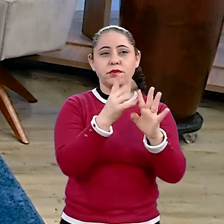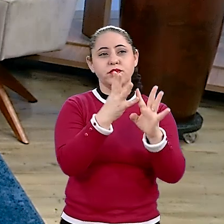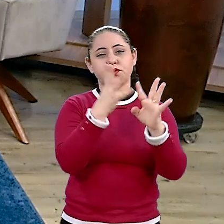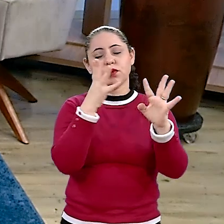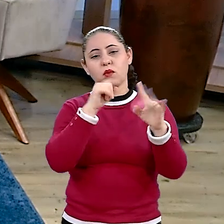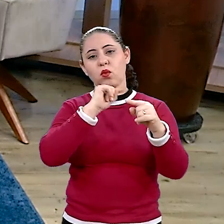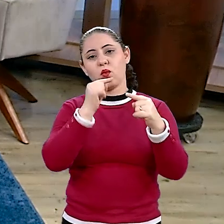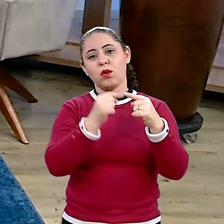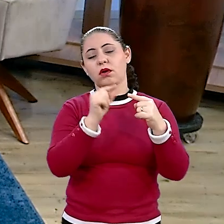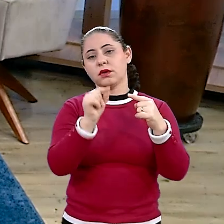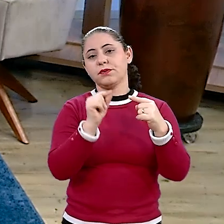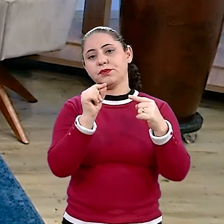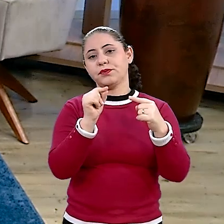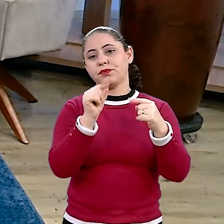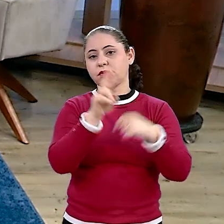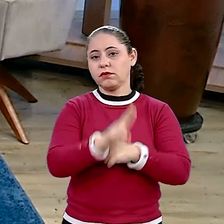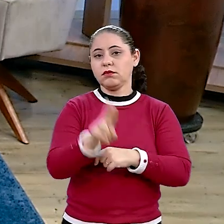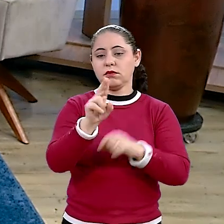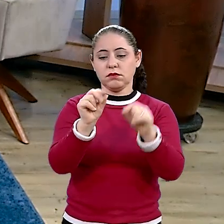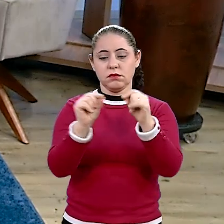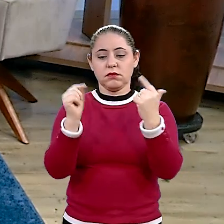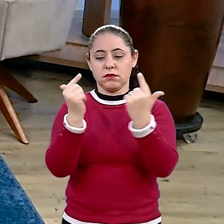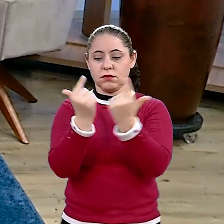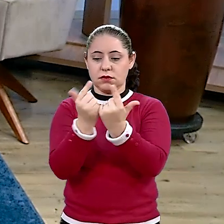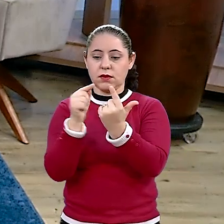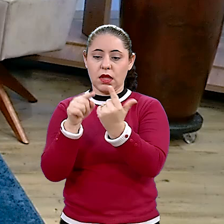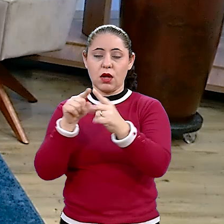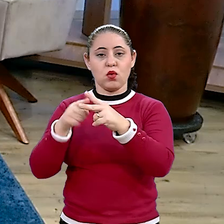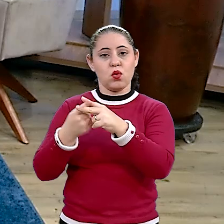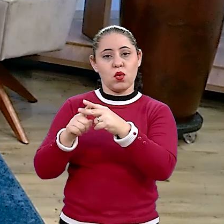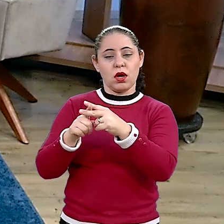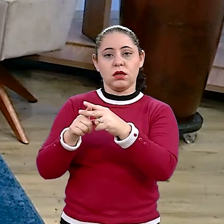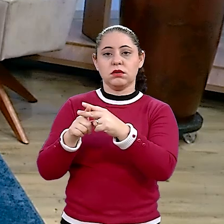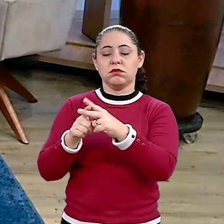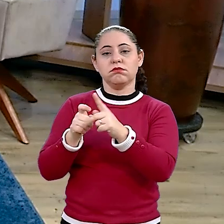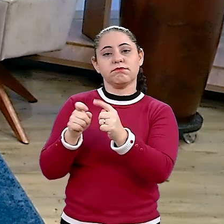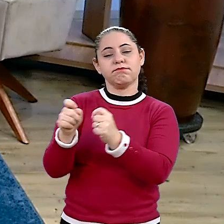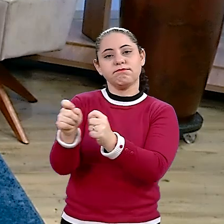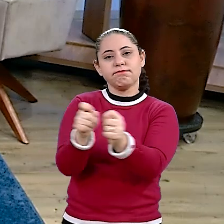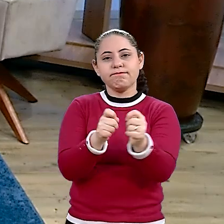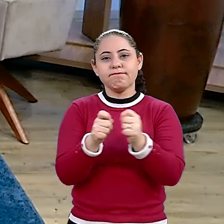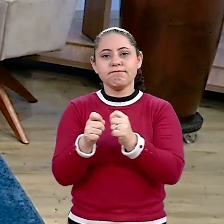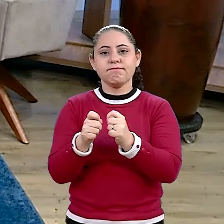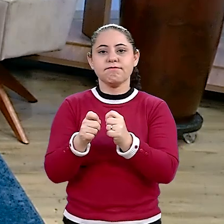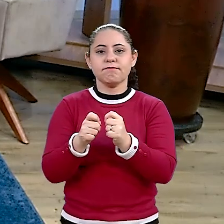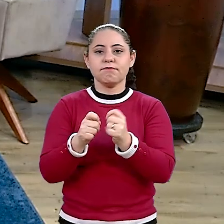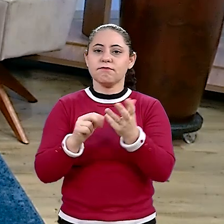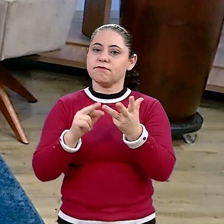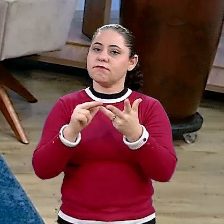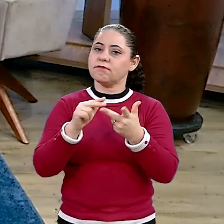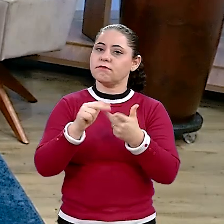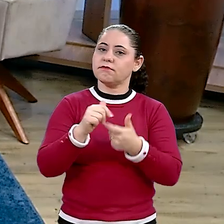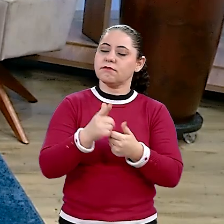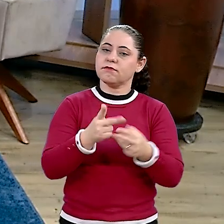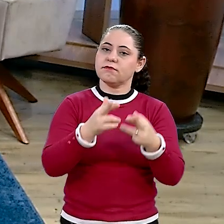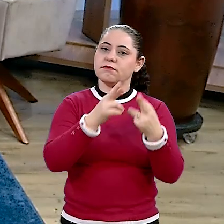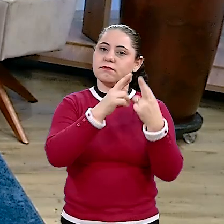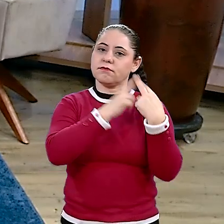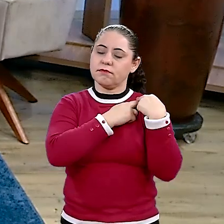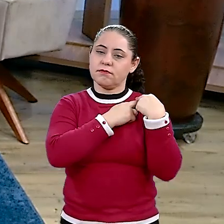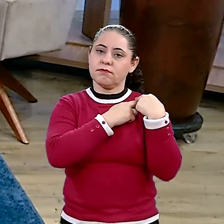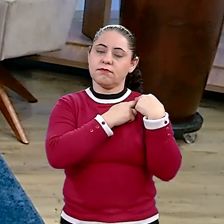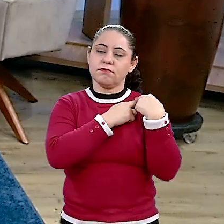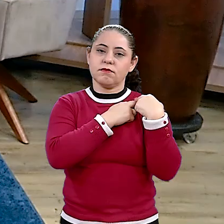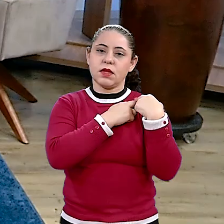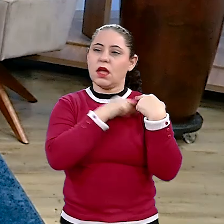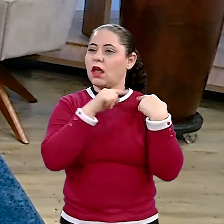com o objetivo de usar a Assembleia como um instrumento de negociação entre os diversos atores envolvidos.